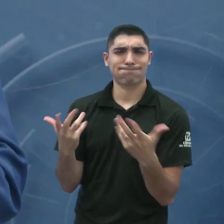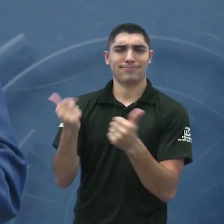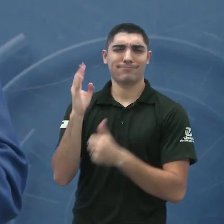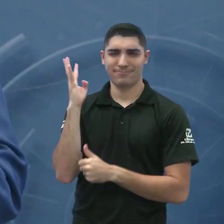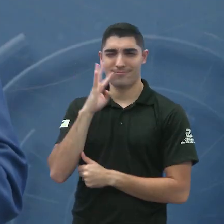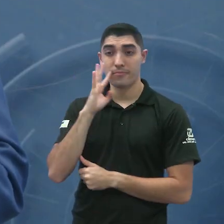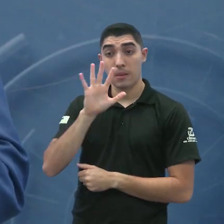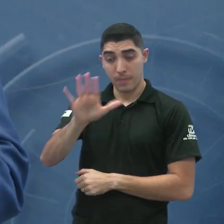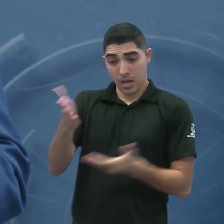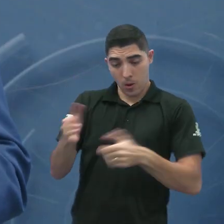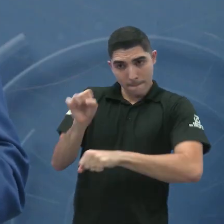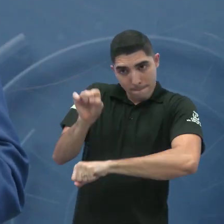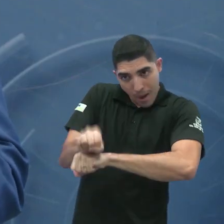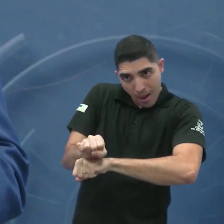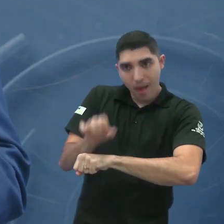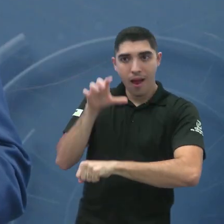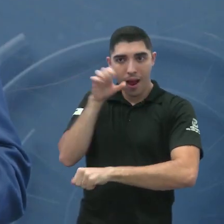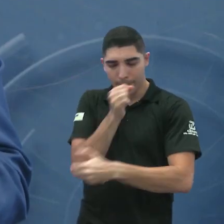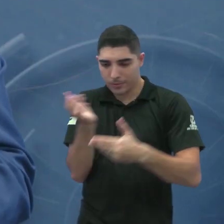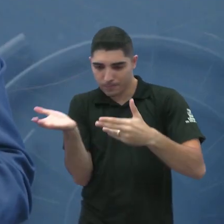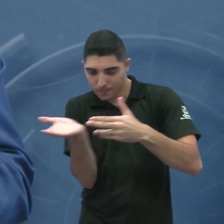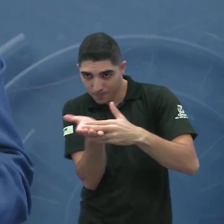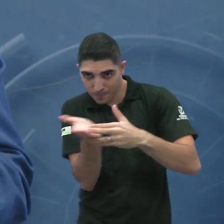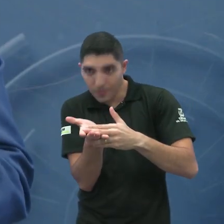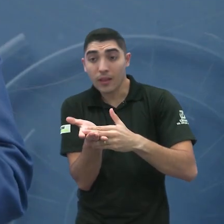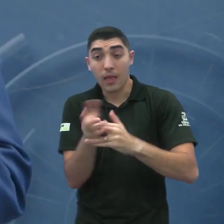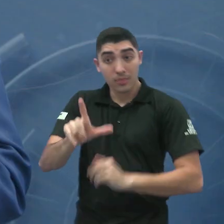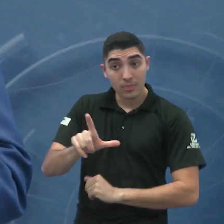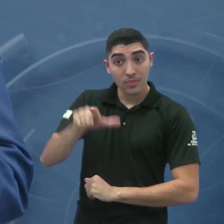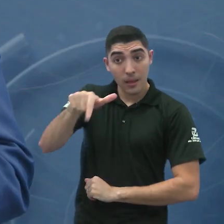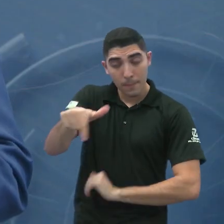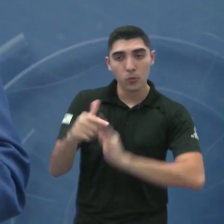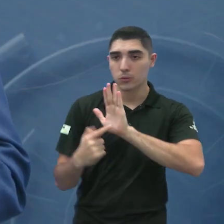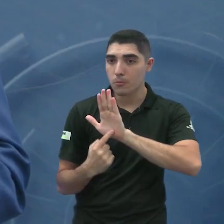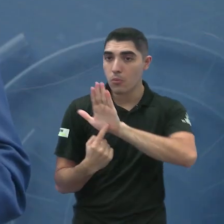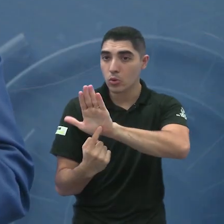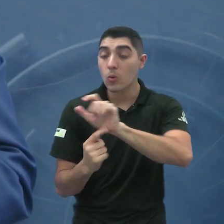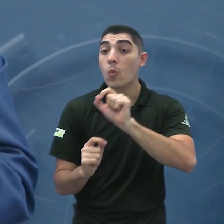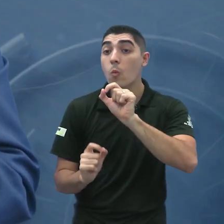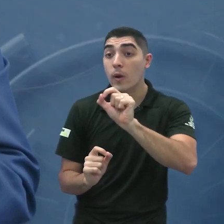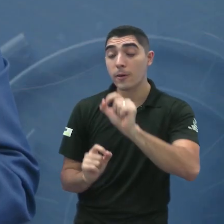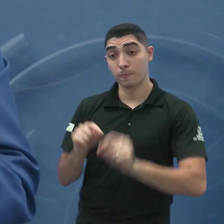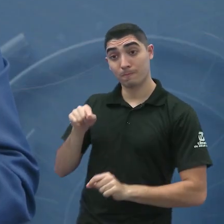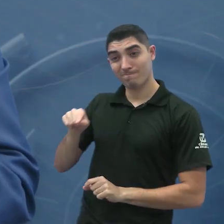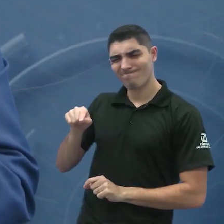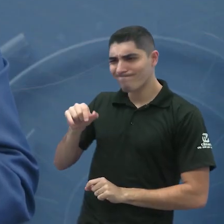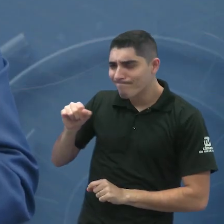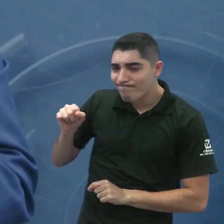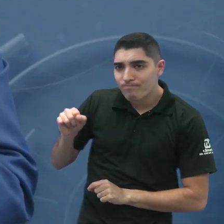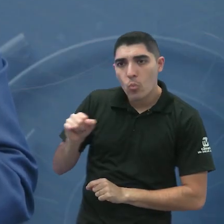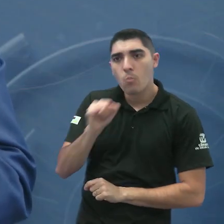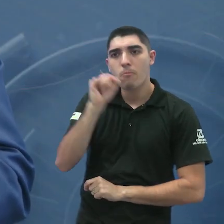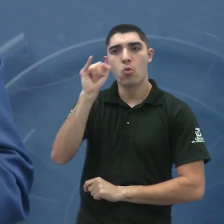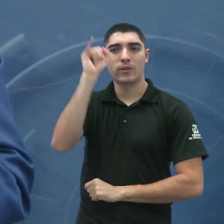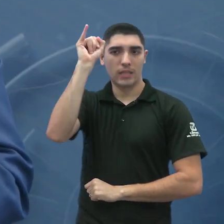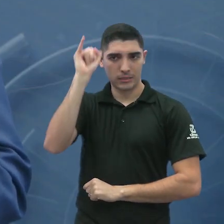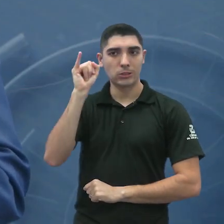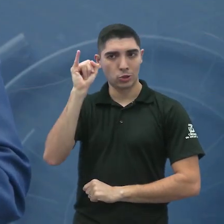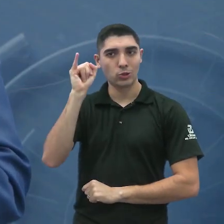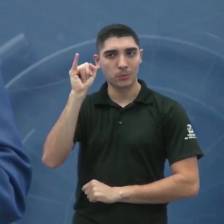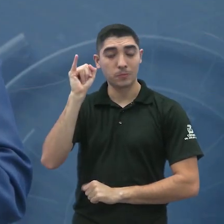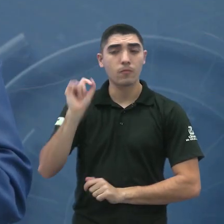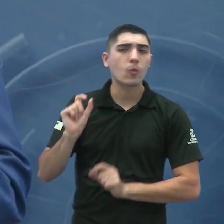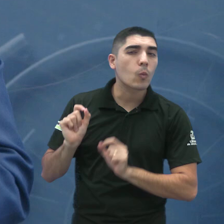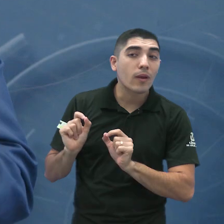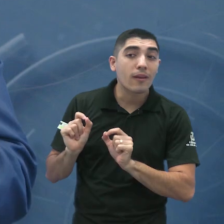muito bacana. A gente faz uma pausa rápida aqui, né? E no próximo bloco a gente vai falar sobre um ponto fundamental